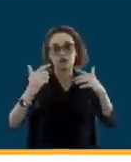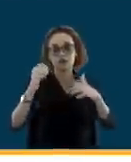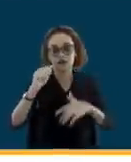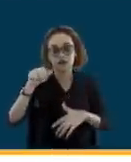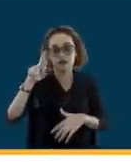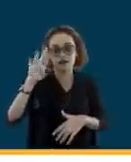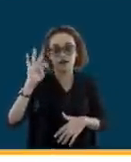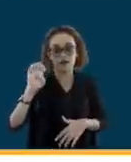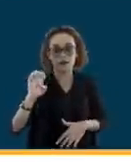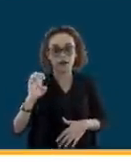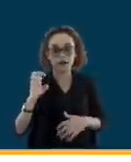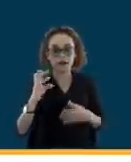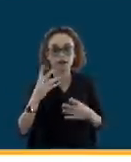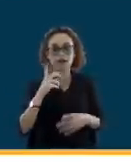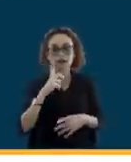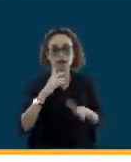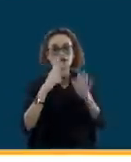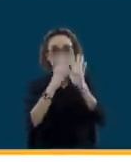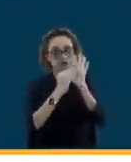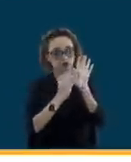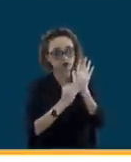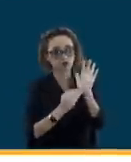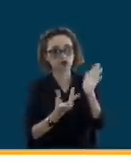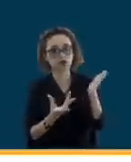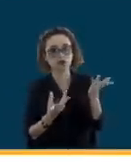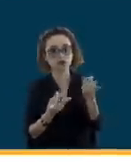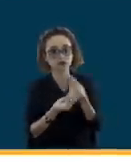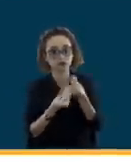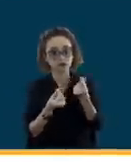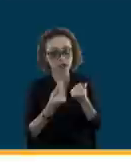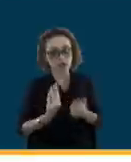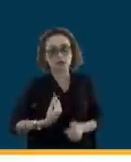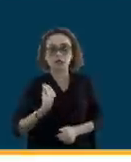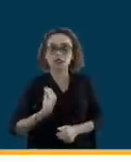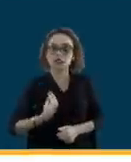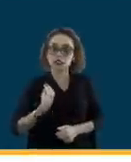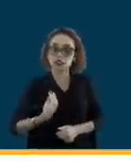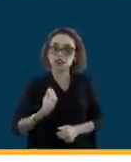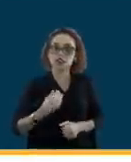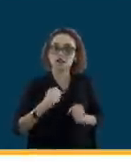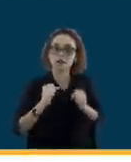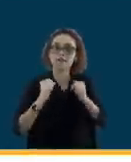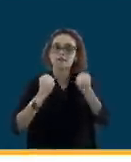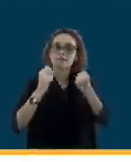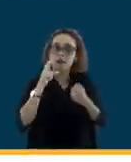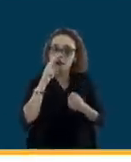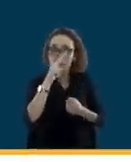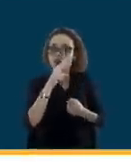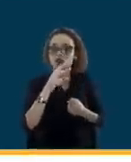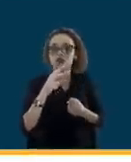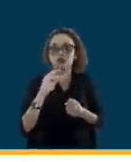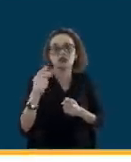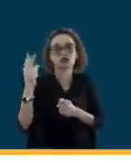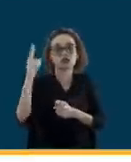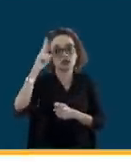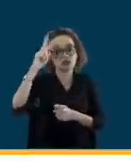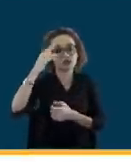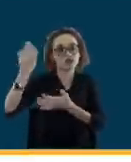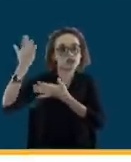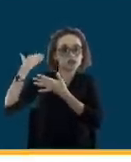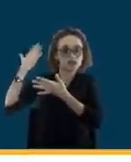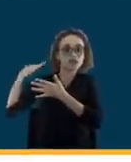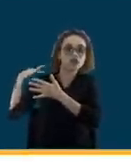têm um conteúdo e têm uma presença forte na nossa história, têm uma